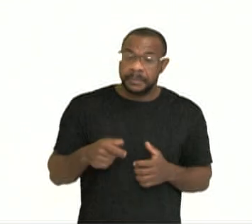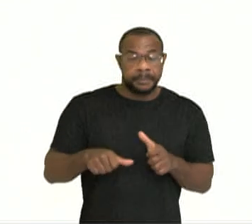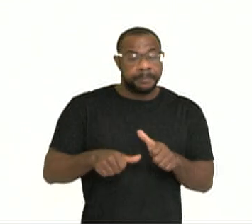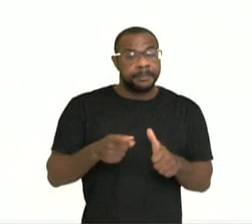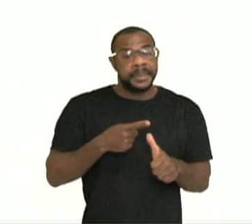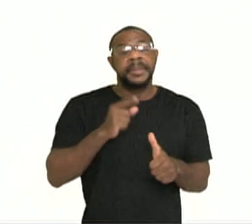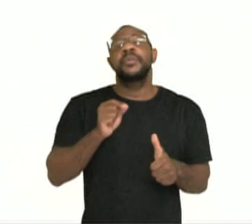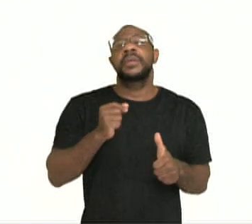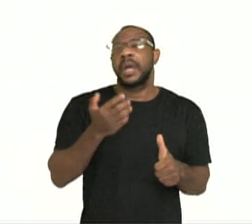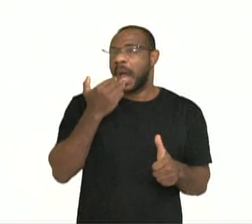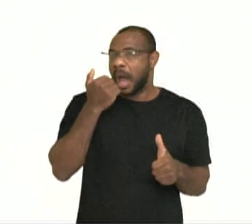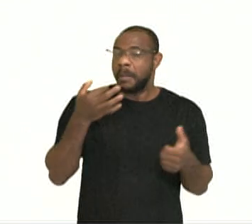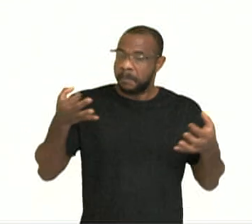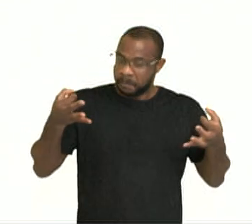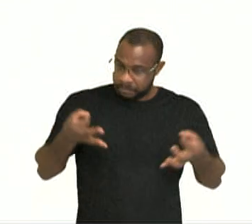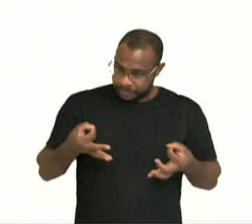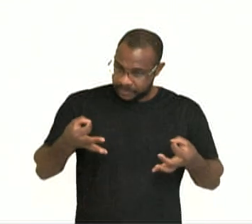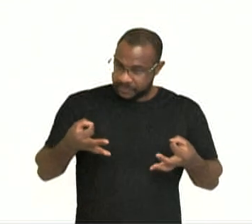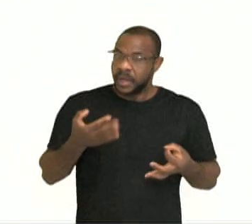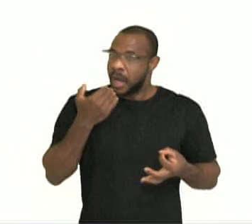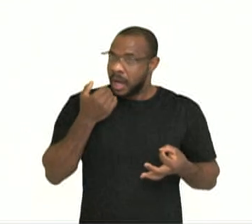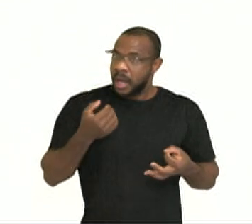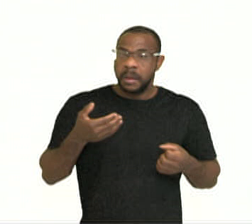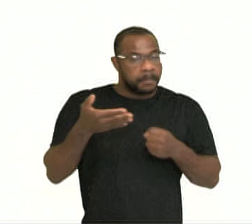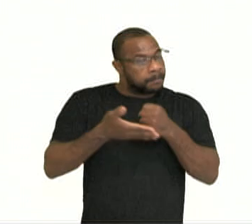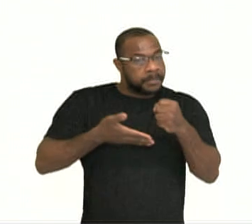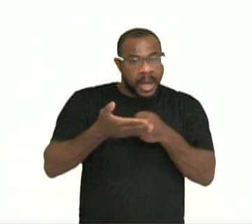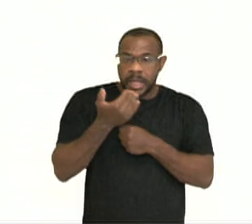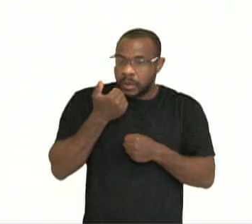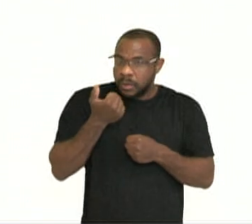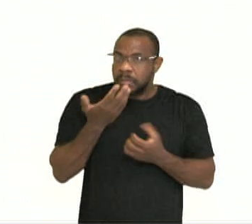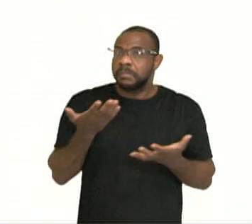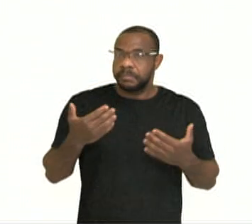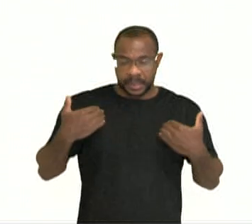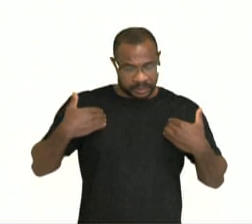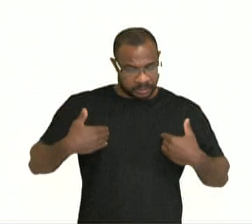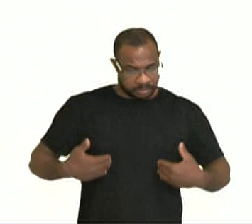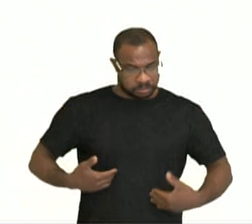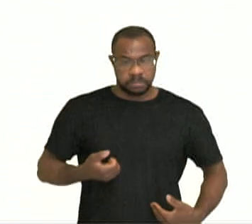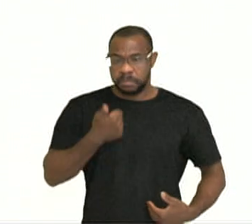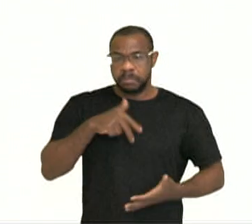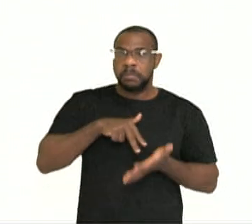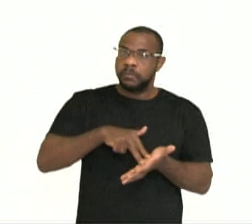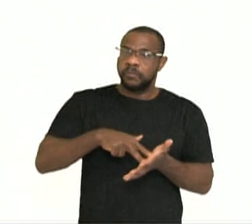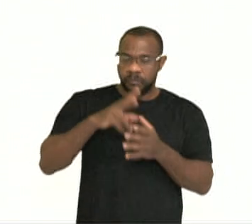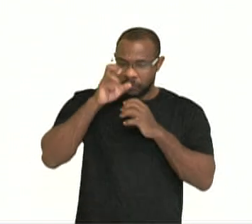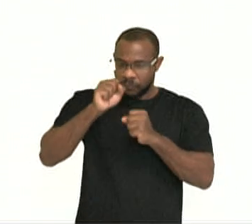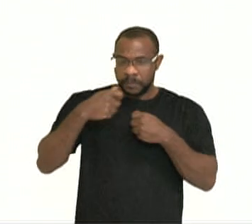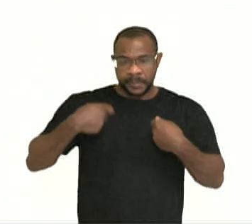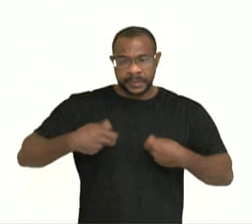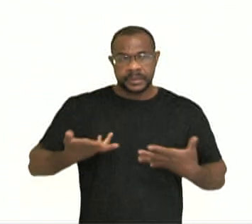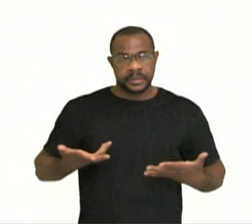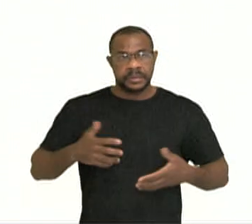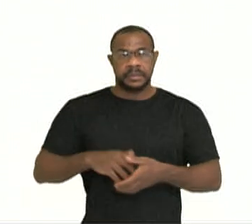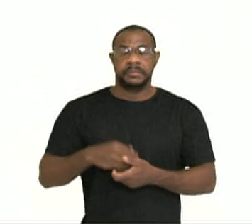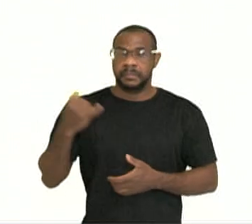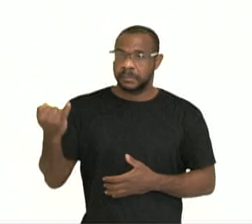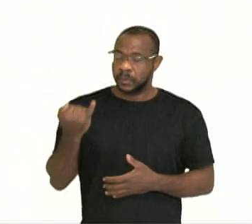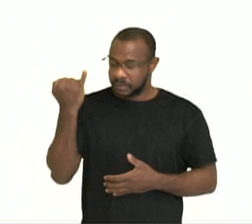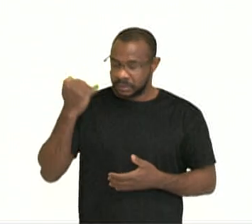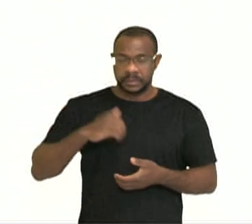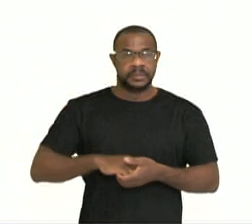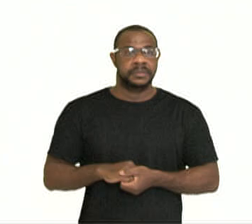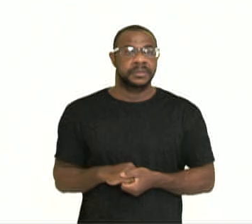alimentado, suprida a sua necessidade básica, né? Existe a pirâmide de Maslow, que depois vocês podem pesquisar